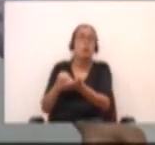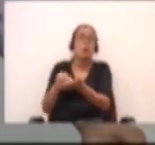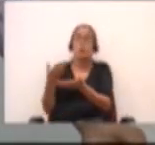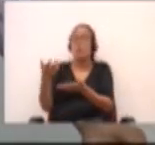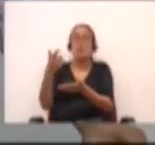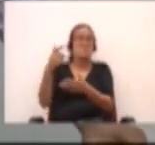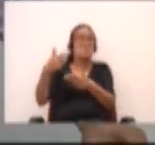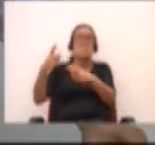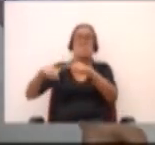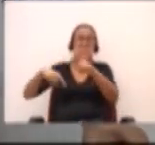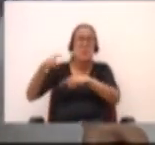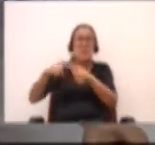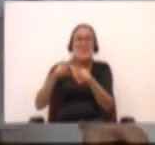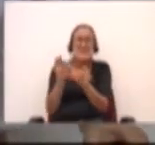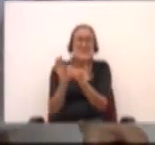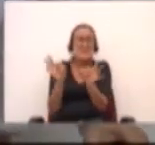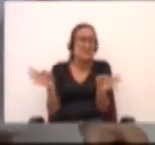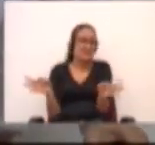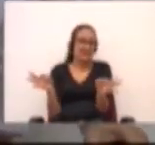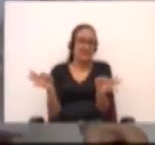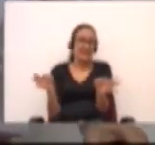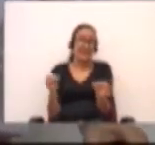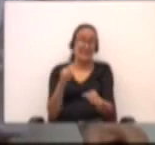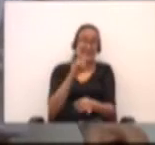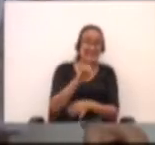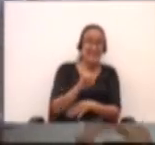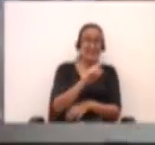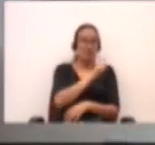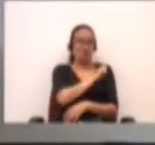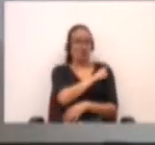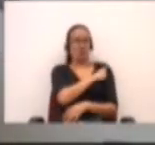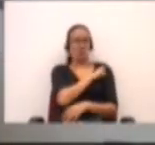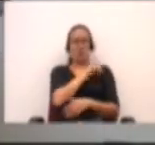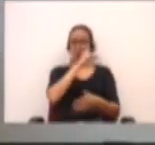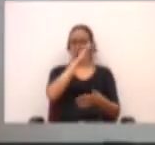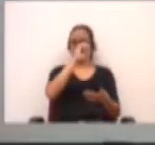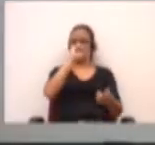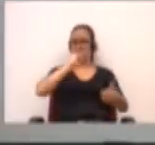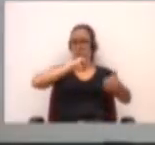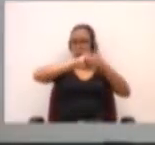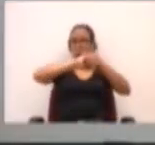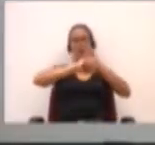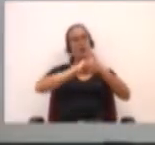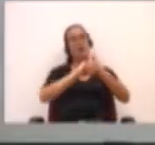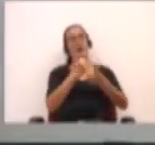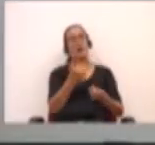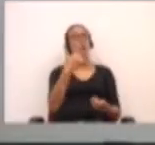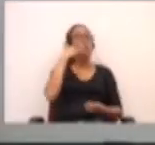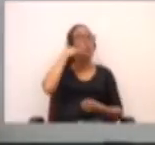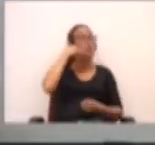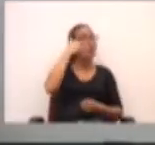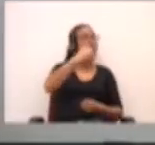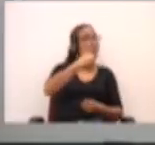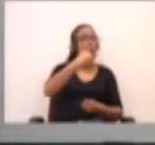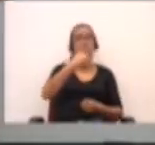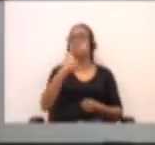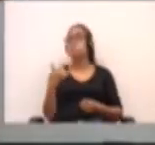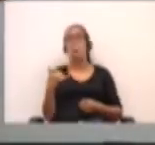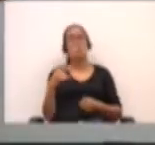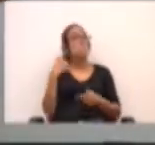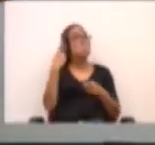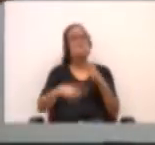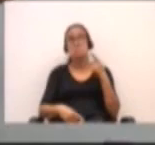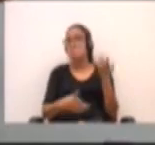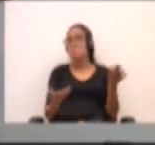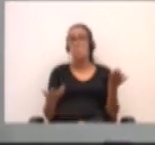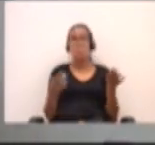sabem disso. Tá? Se nós tivéssemos uma gestão de qualidade, nós não teríamos os telefones da própria prefeitura cortados